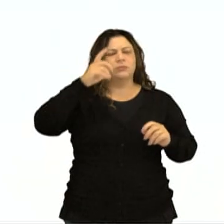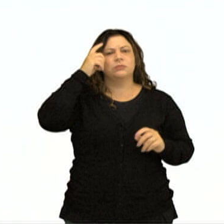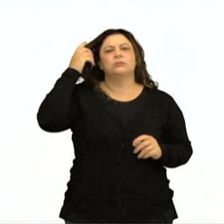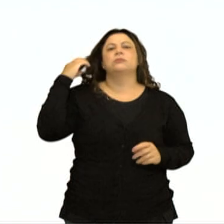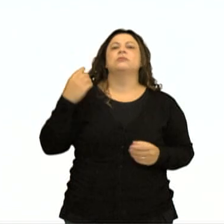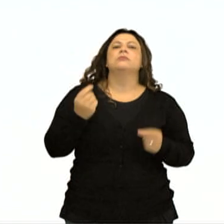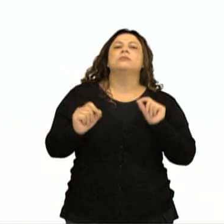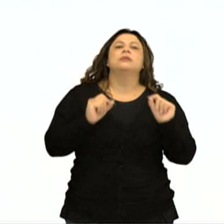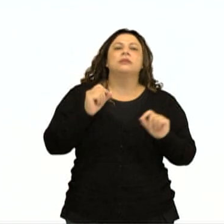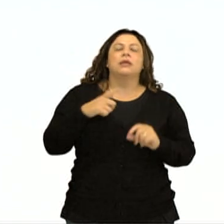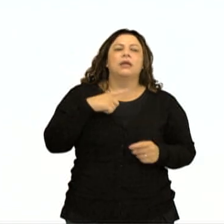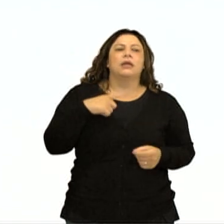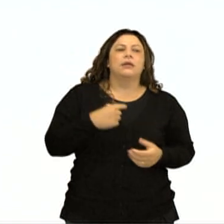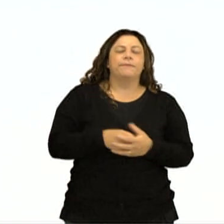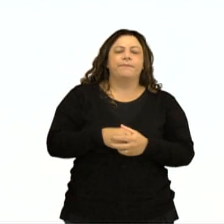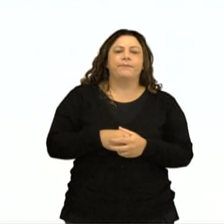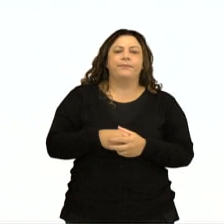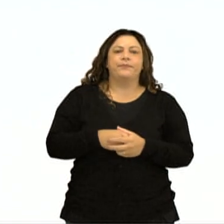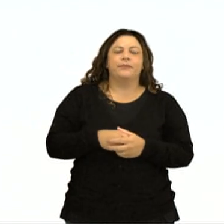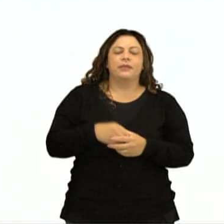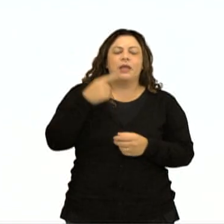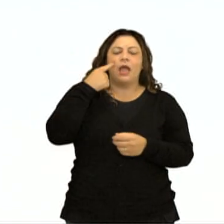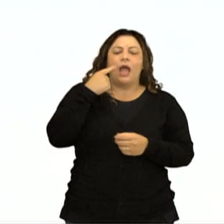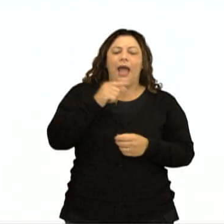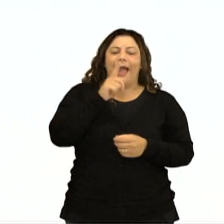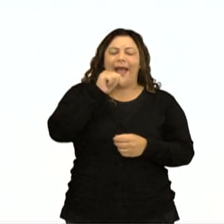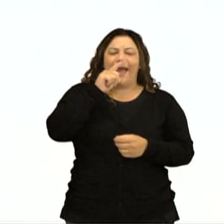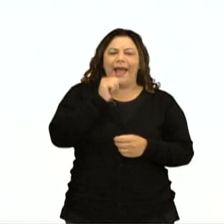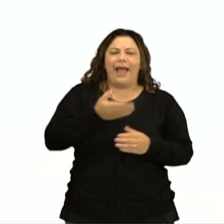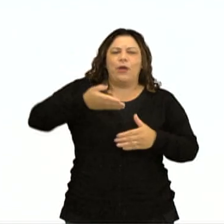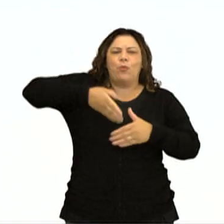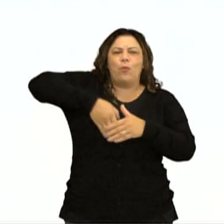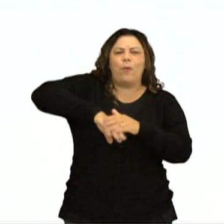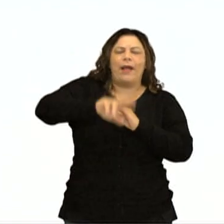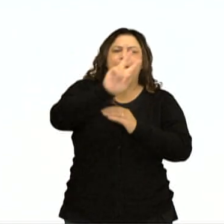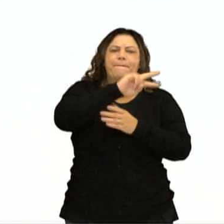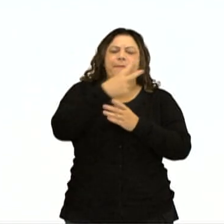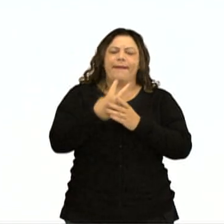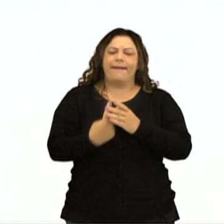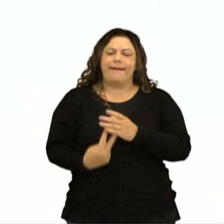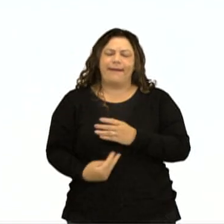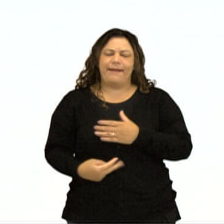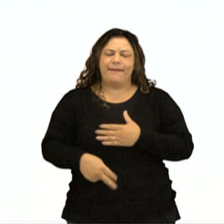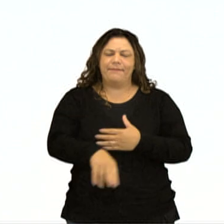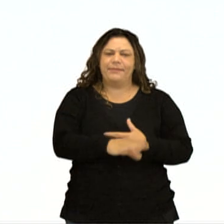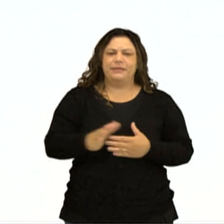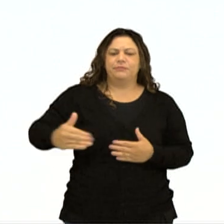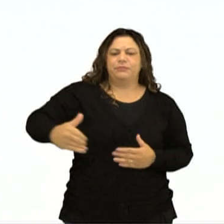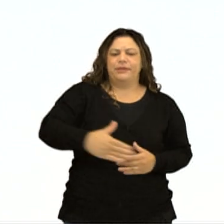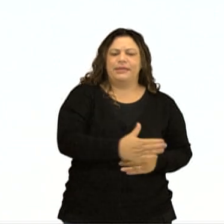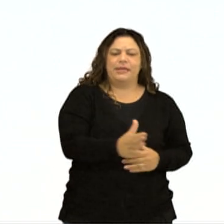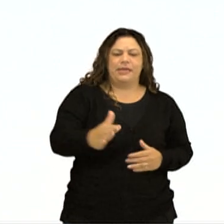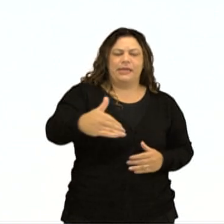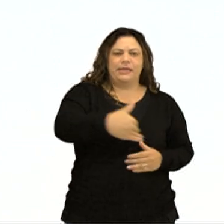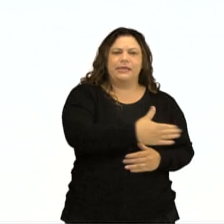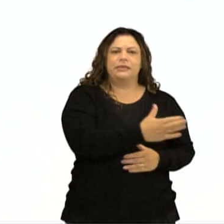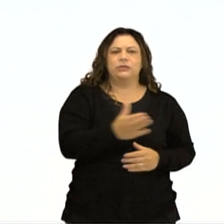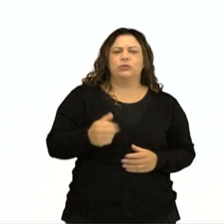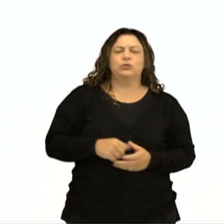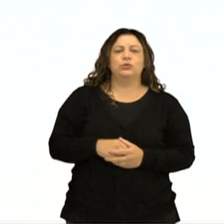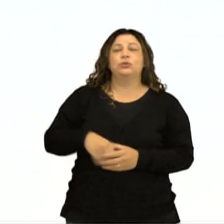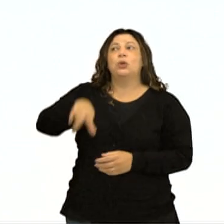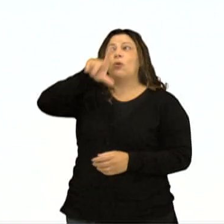temos aqui, mergulho na água, azul deste céu, sou peixe de ar, sou ave de mar.